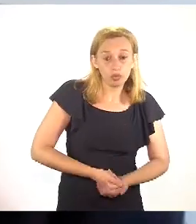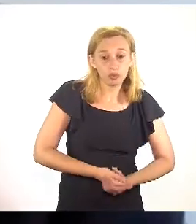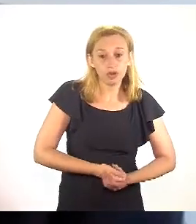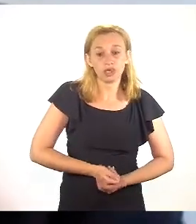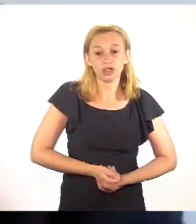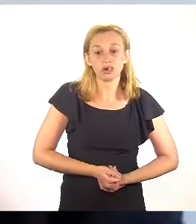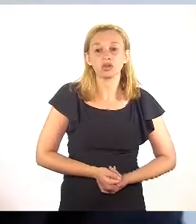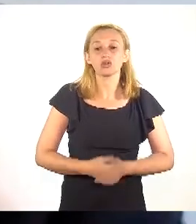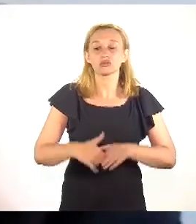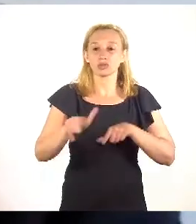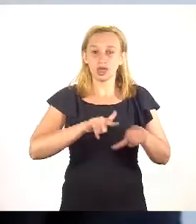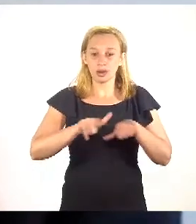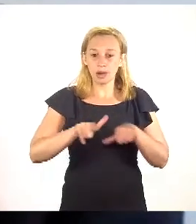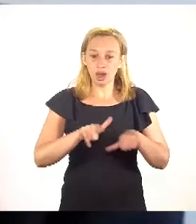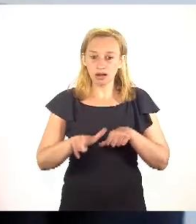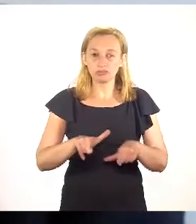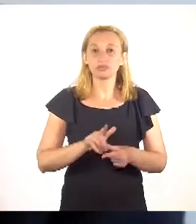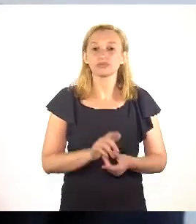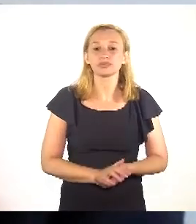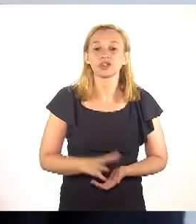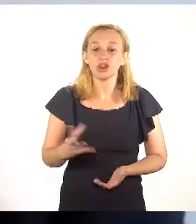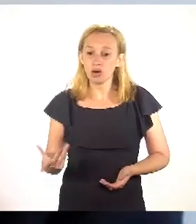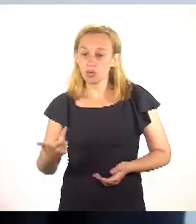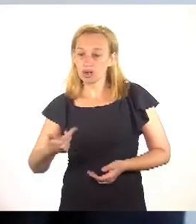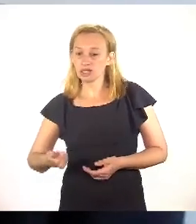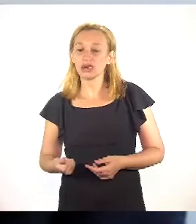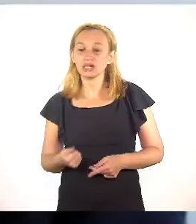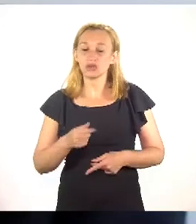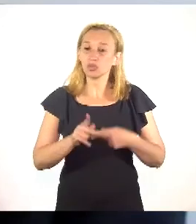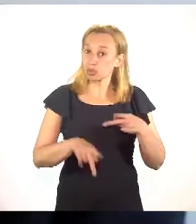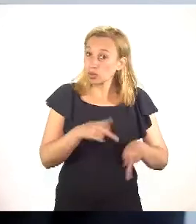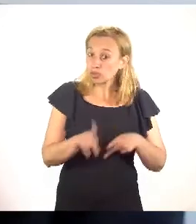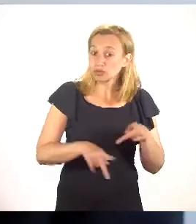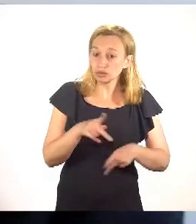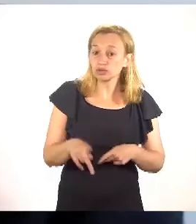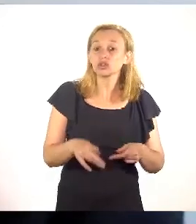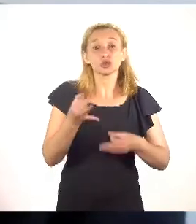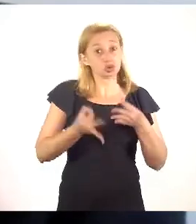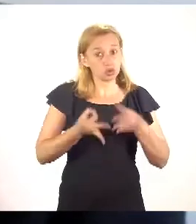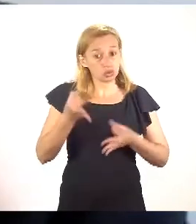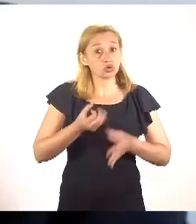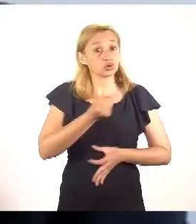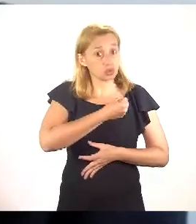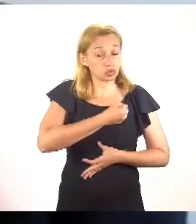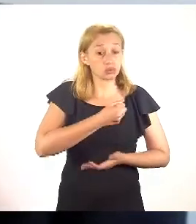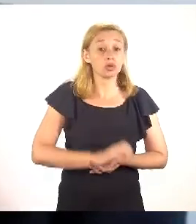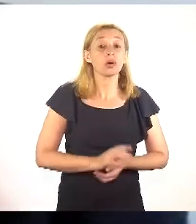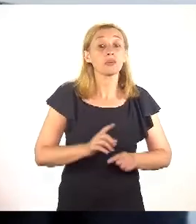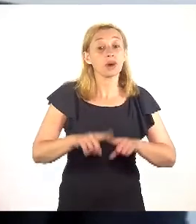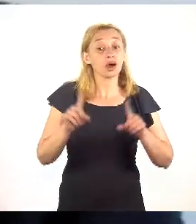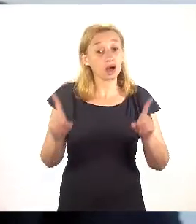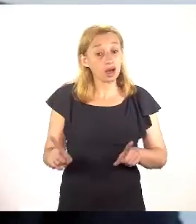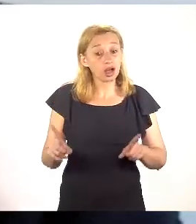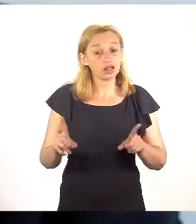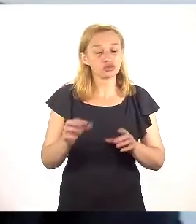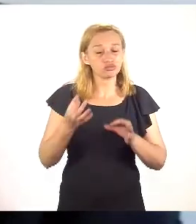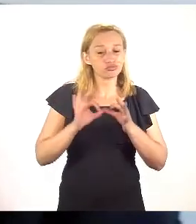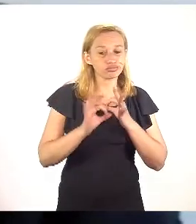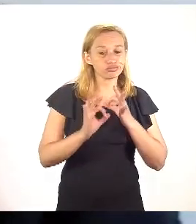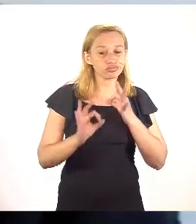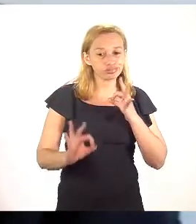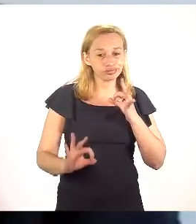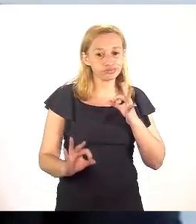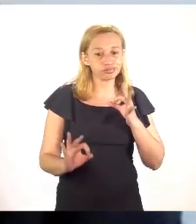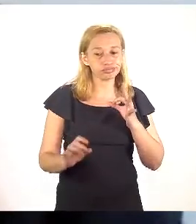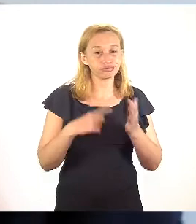o serviço, o atendimento à população. Então, é um número justo e correto, mas muito distante da